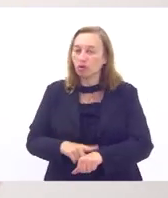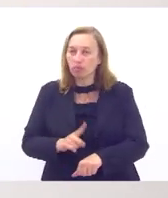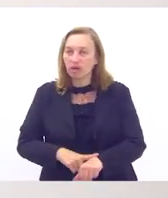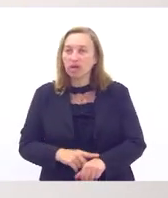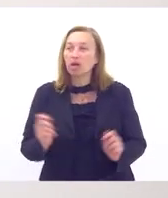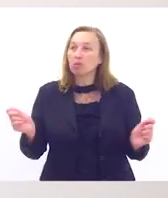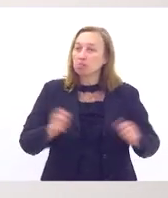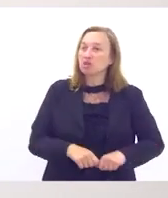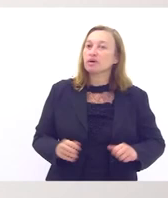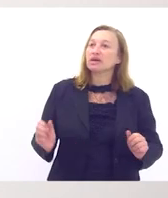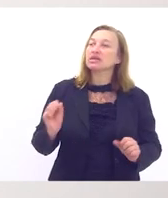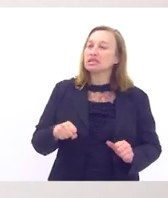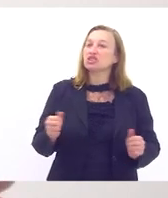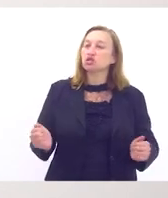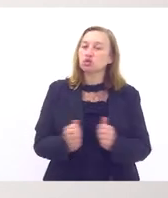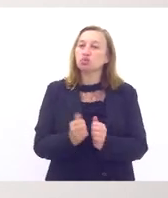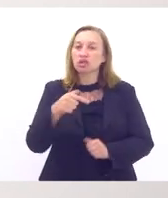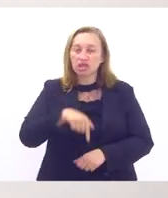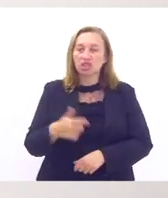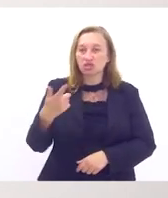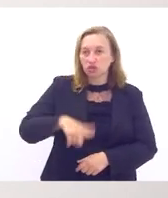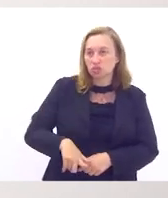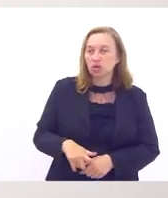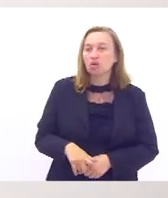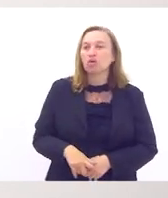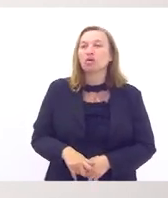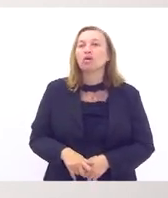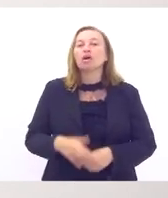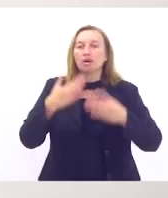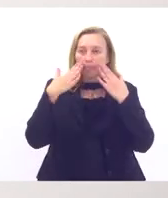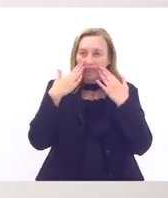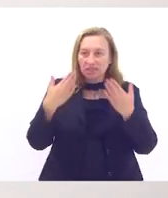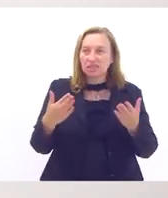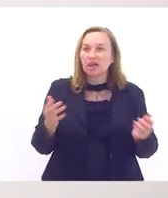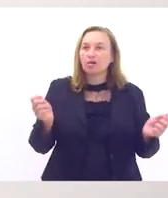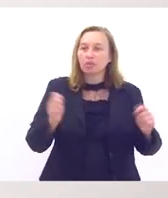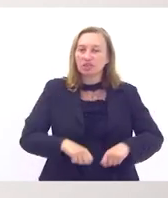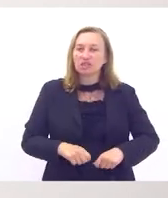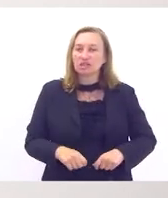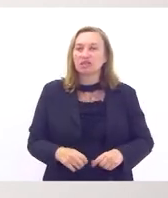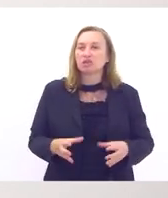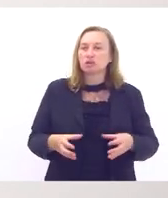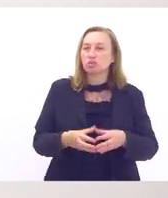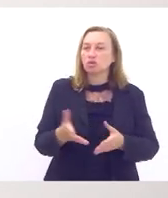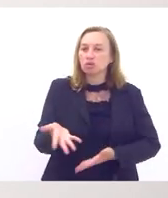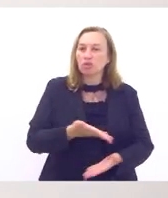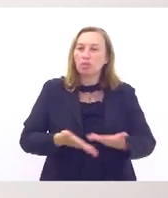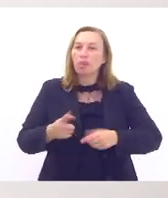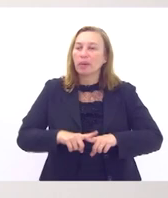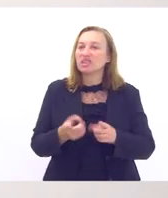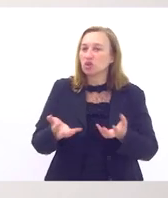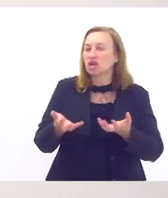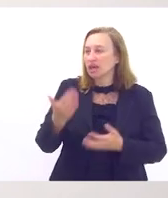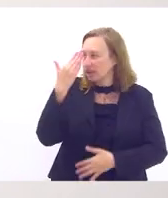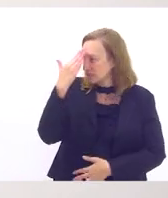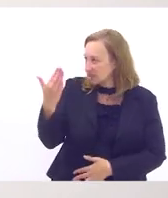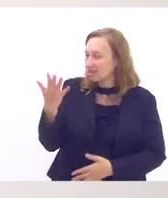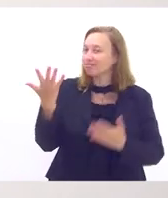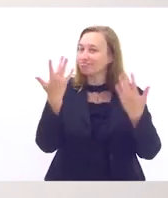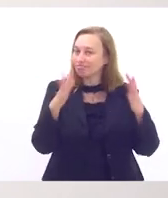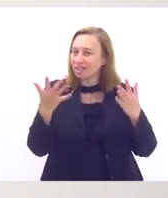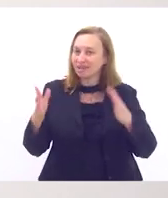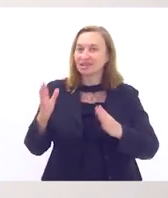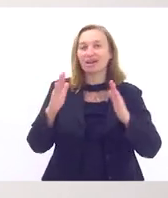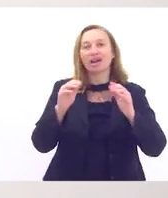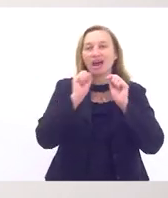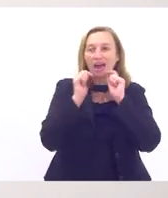uma possibilidade, sim, estarmos aqui novamente para apresentar as potencialidades dessa cooperação. Mas eu queria apenas agradecer e parabenizar a